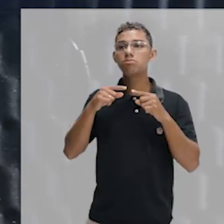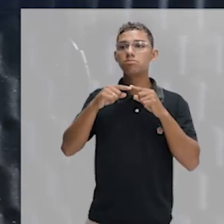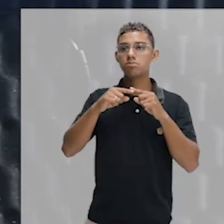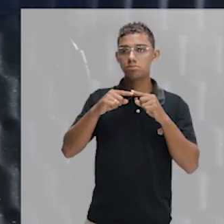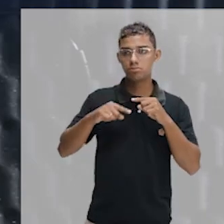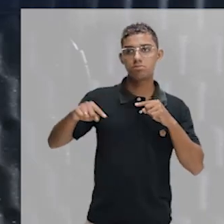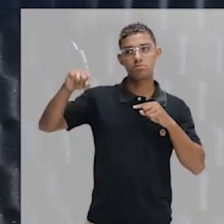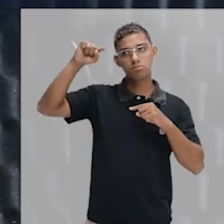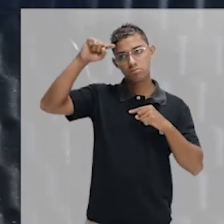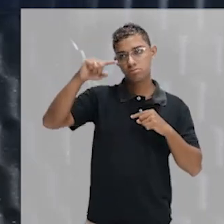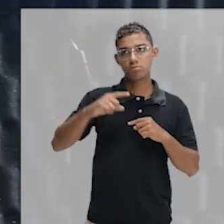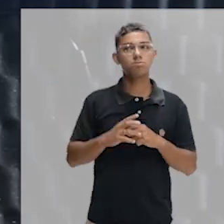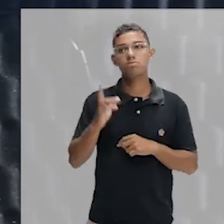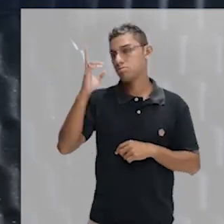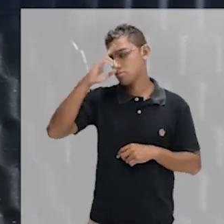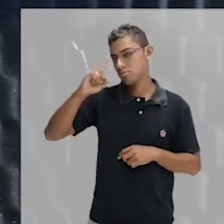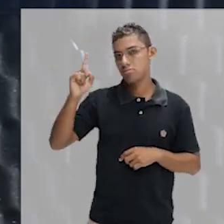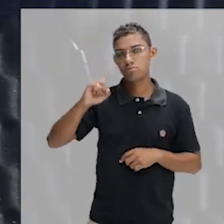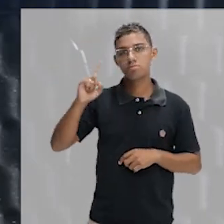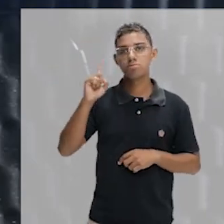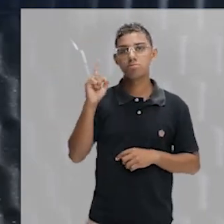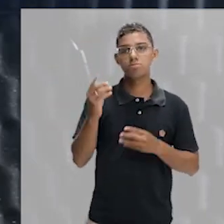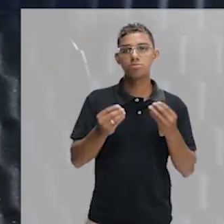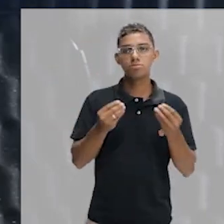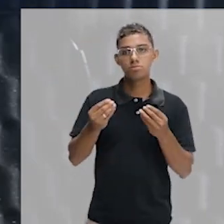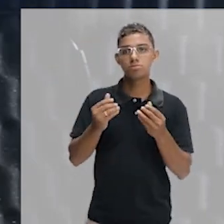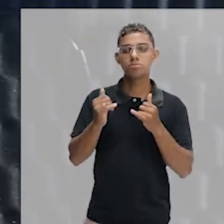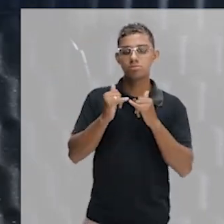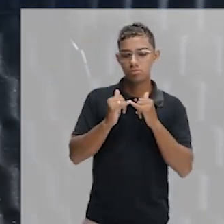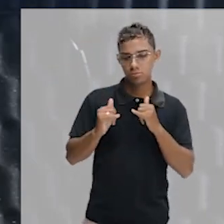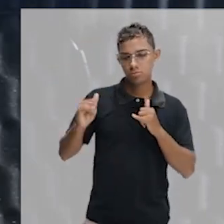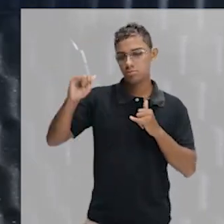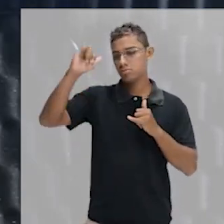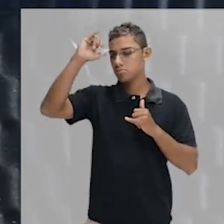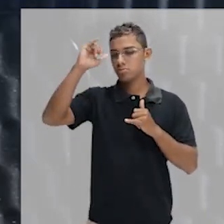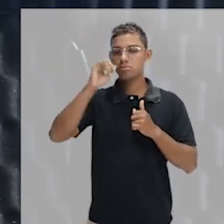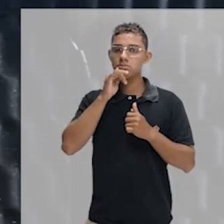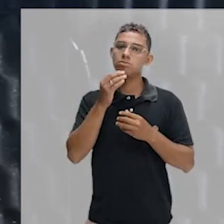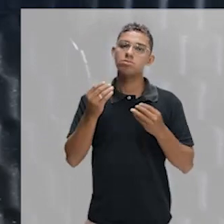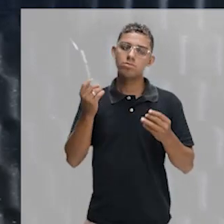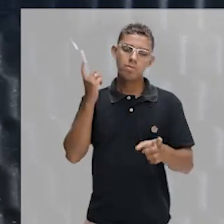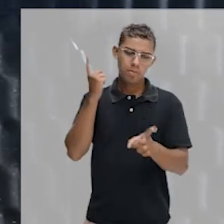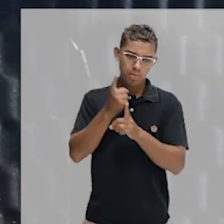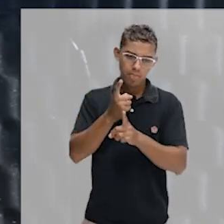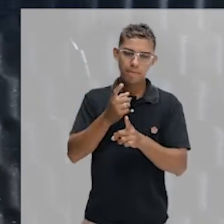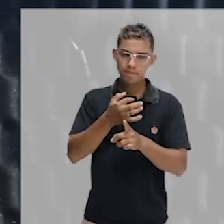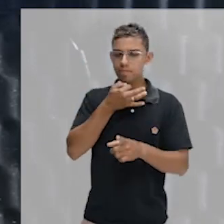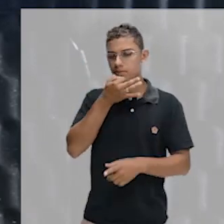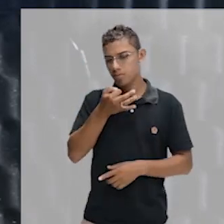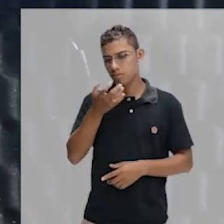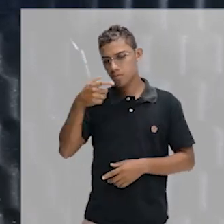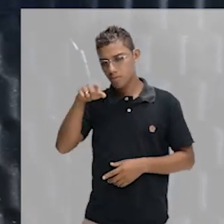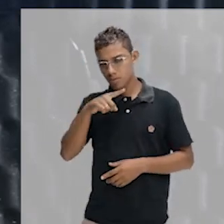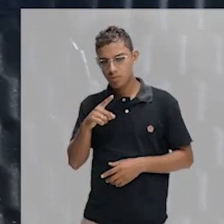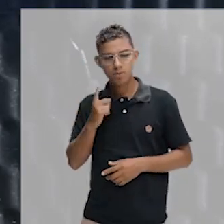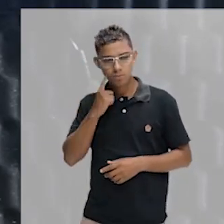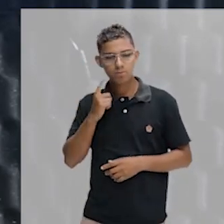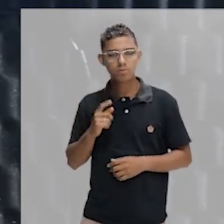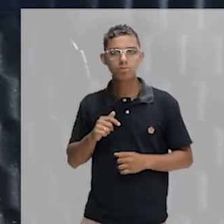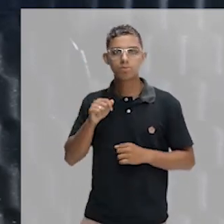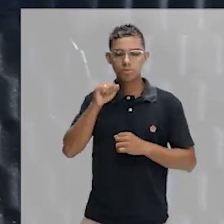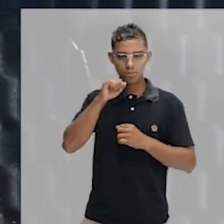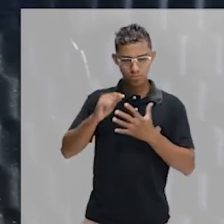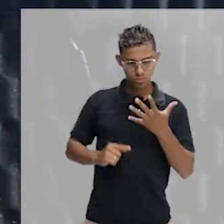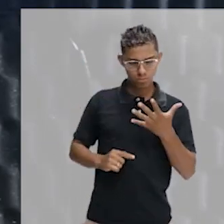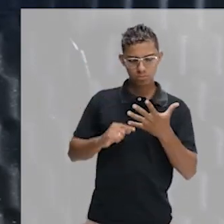por conta disso porque você não lembra qual é o formato da curva característica Então fica como sugestão para você escolhe cinco